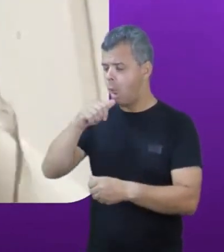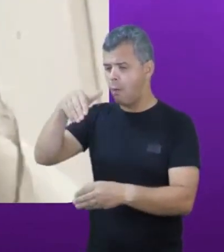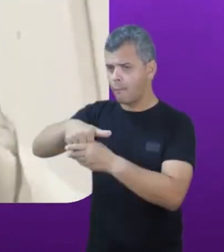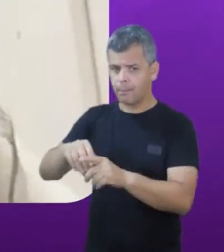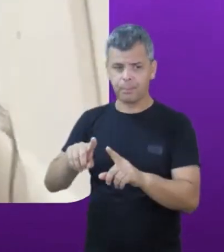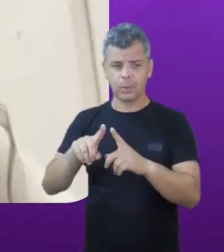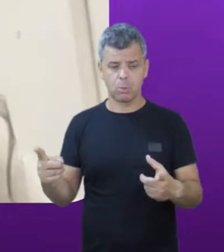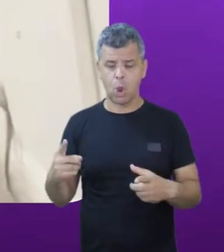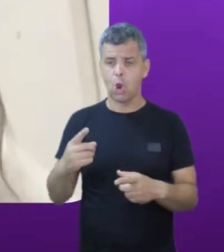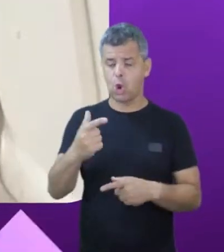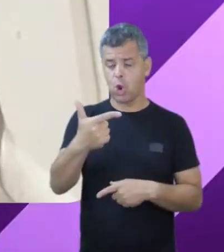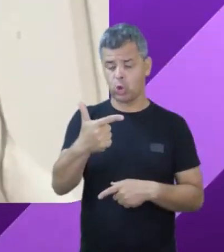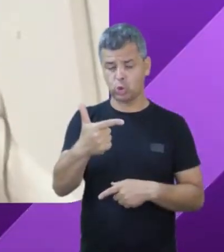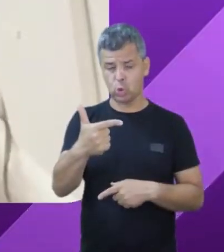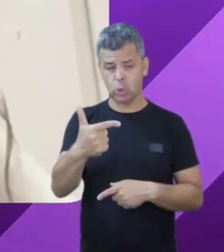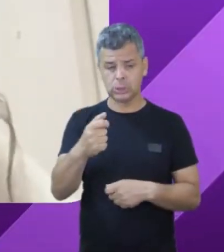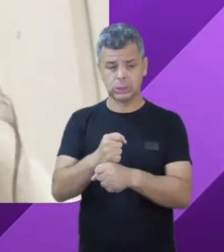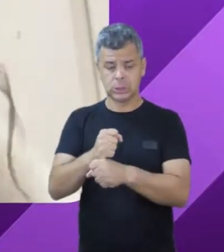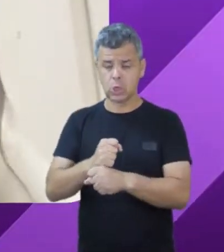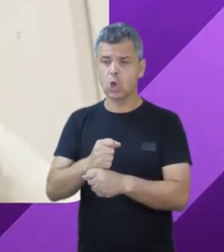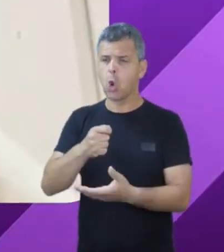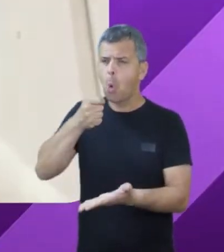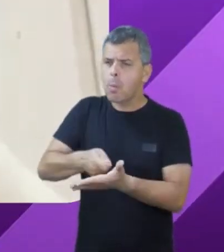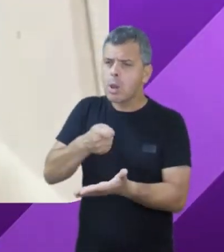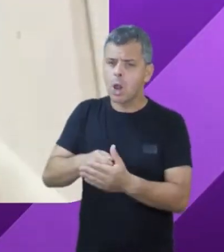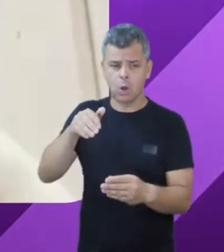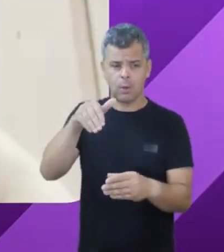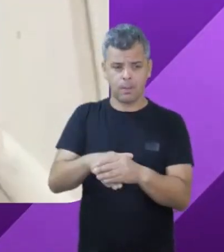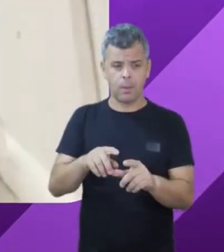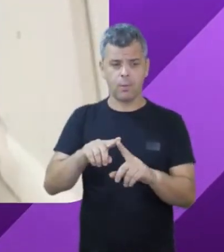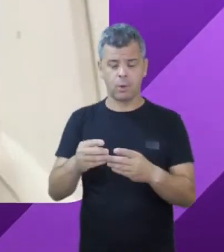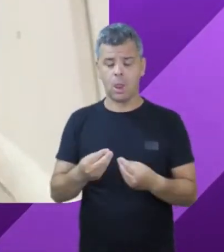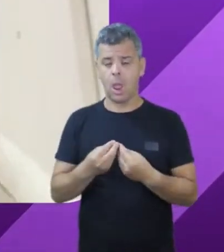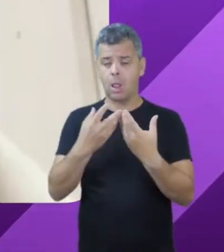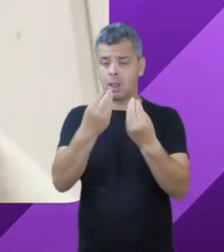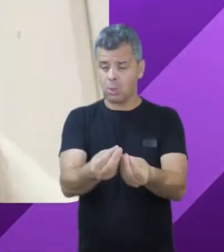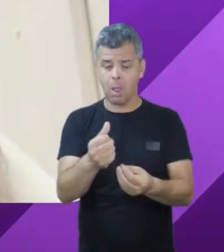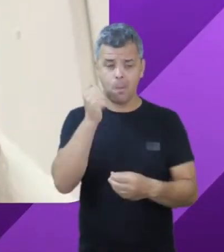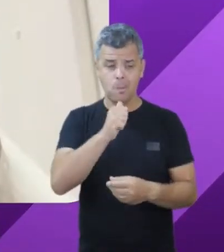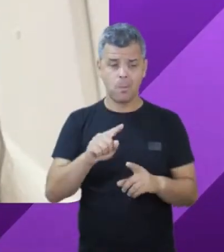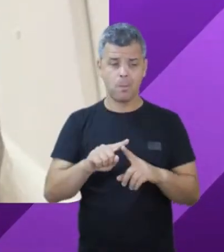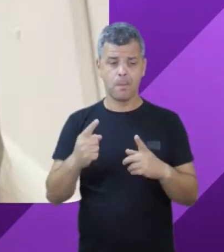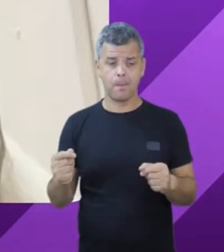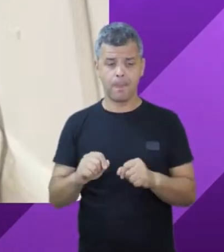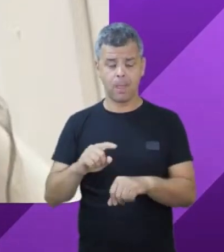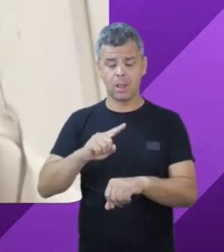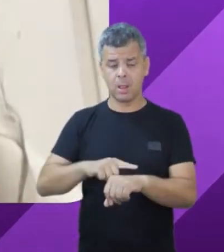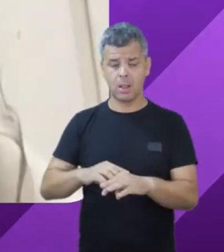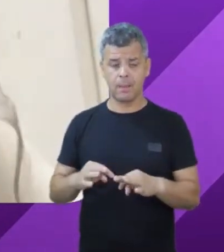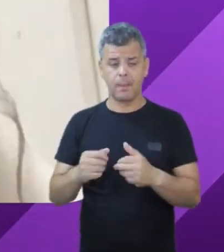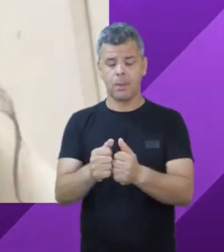de 12 anos apenas, que veio a obrigatoriedade do voto, que foi estendida às mulheres. E ao longo desse tempo, as mulheres,